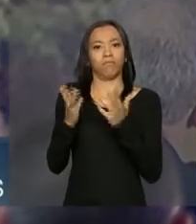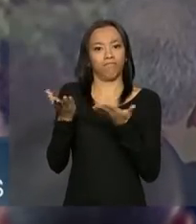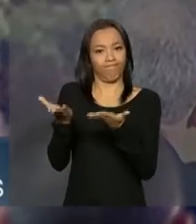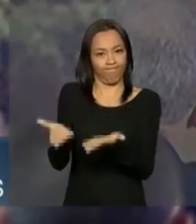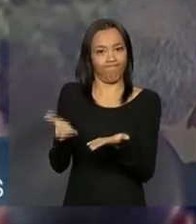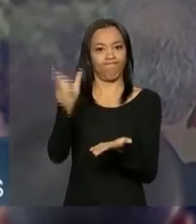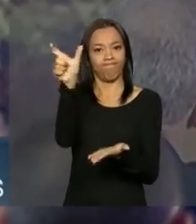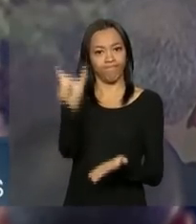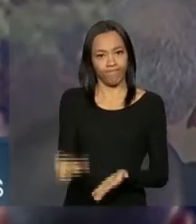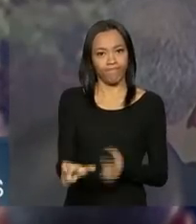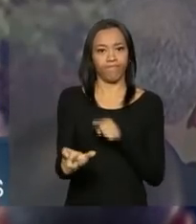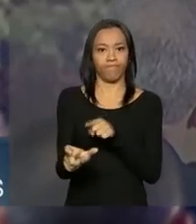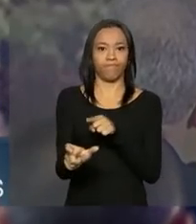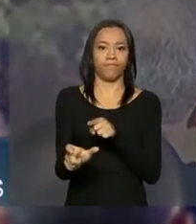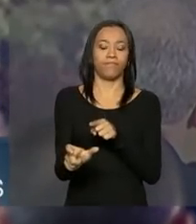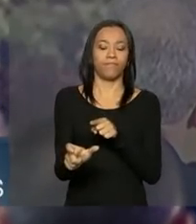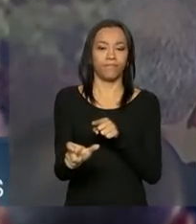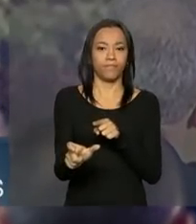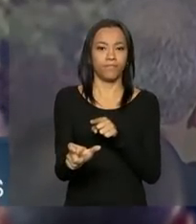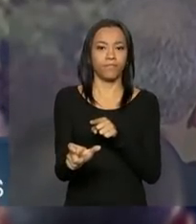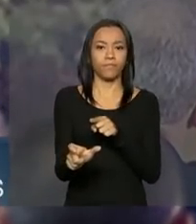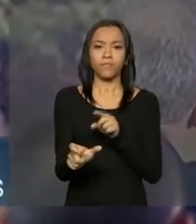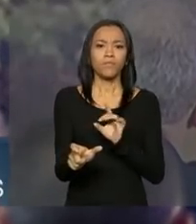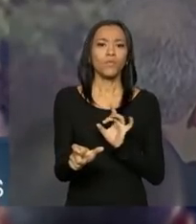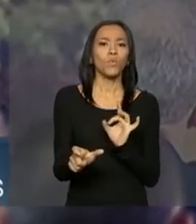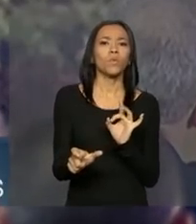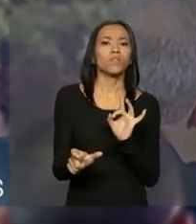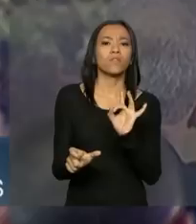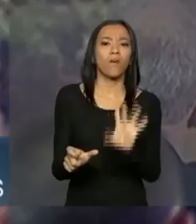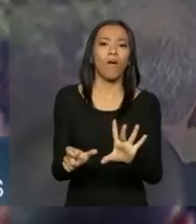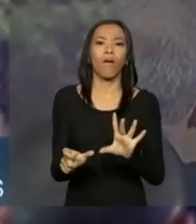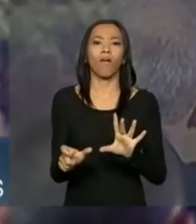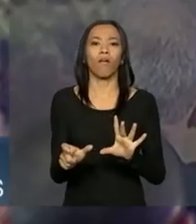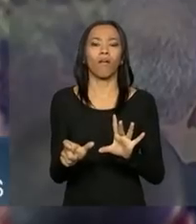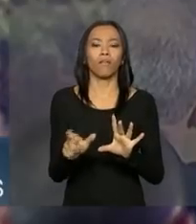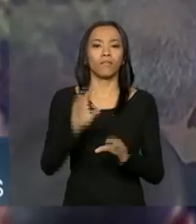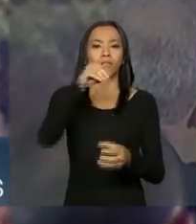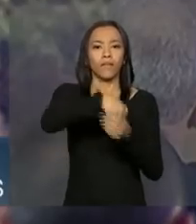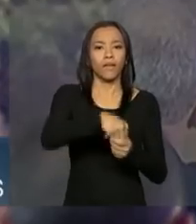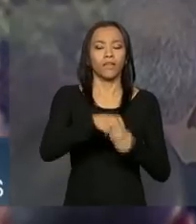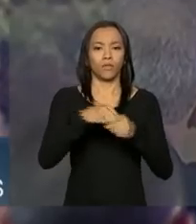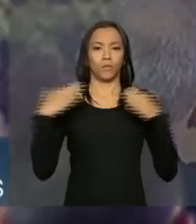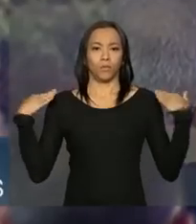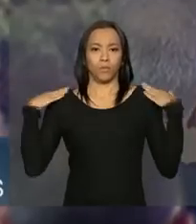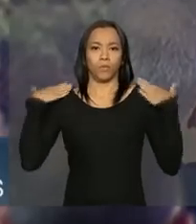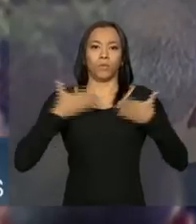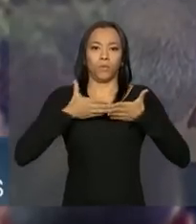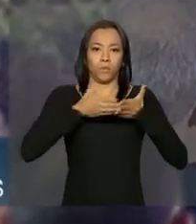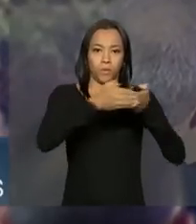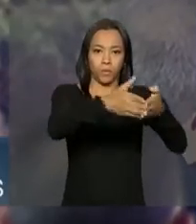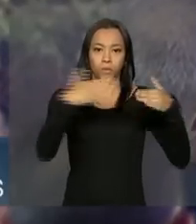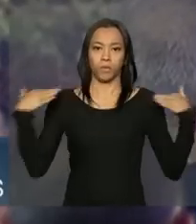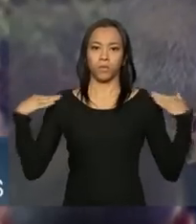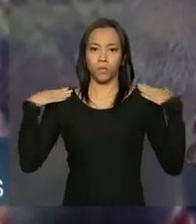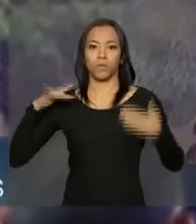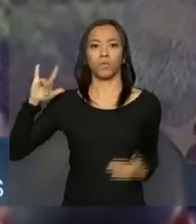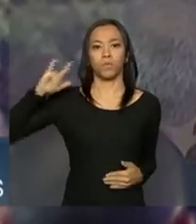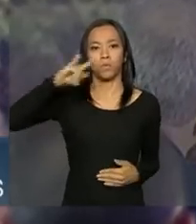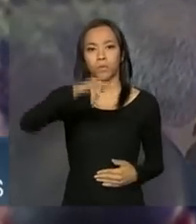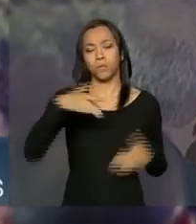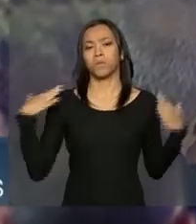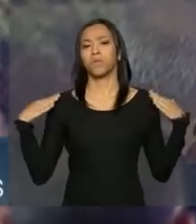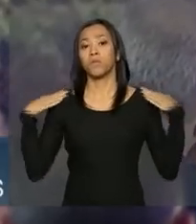papel que não só no Exército, na Marinha e na Aeronáutica, mas, sobretudo,